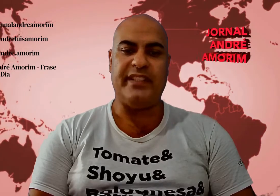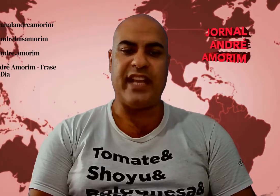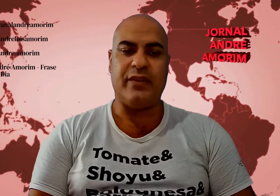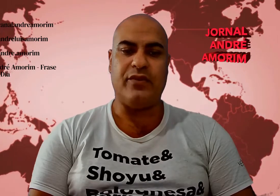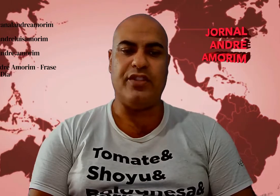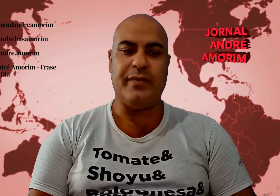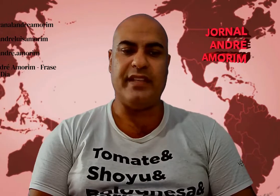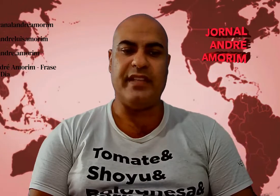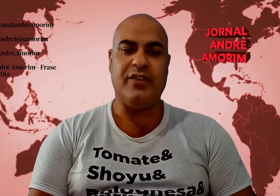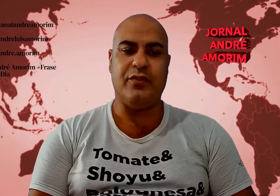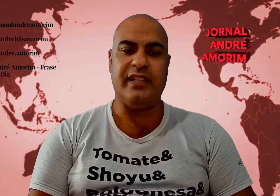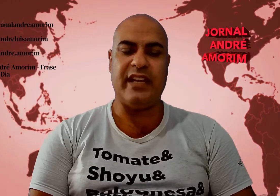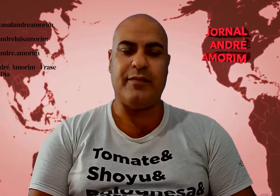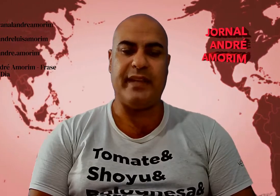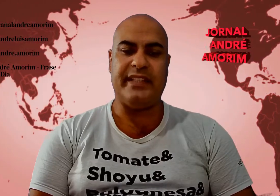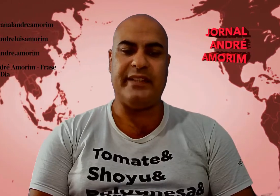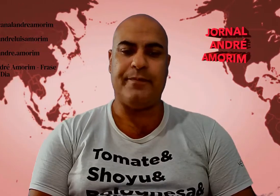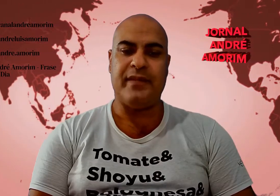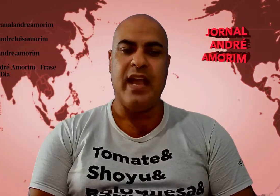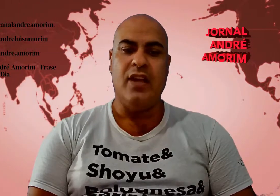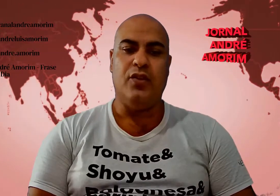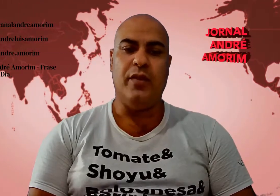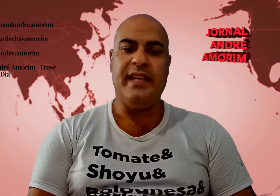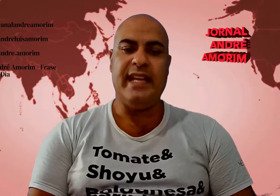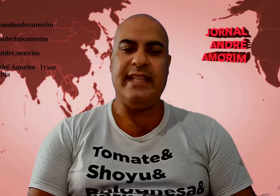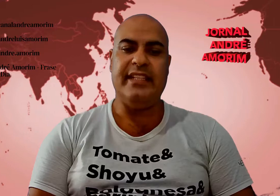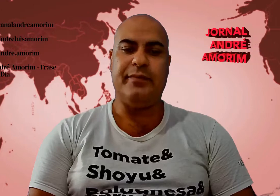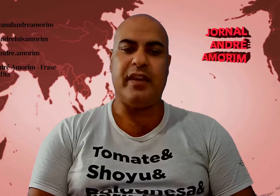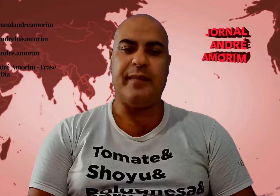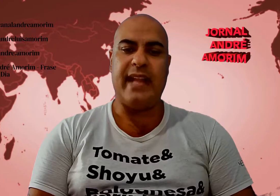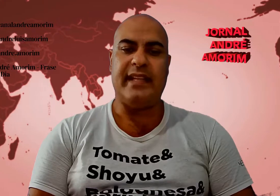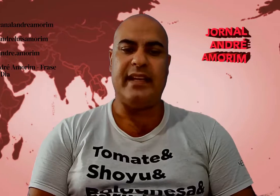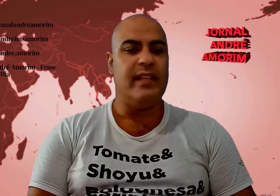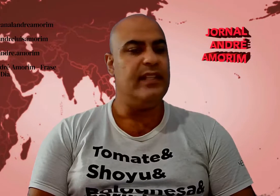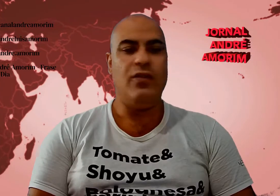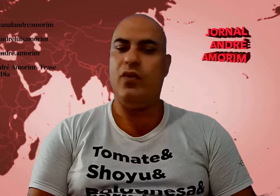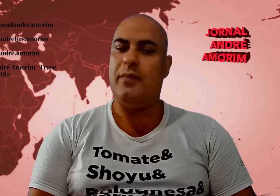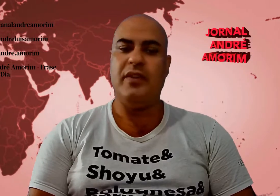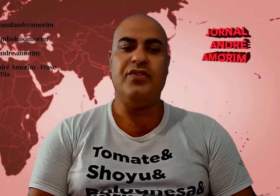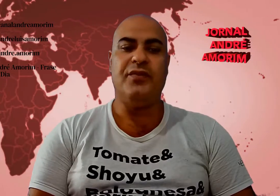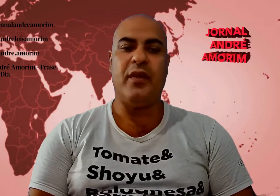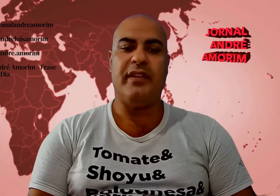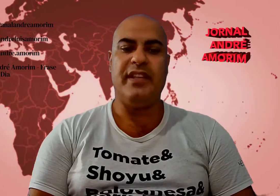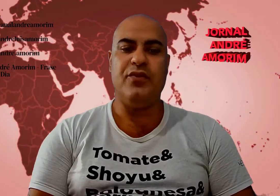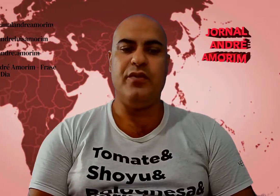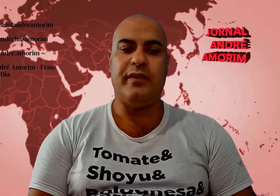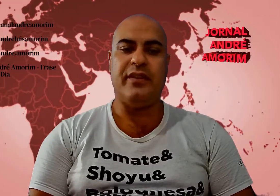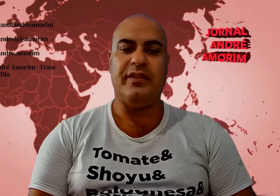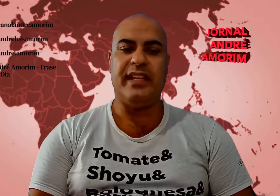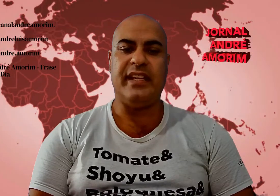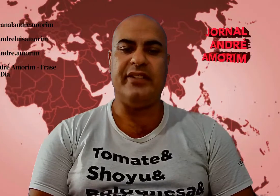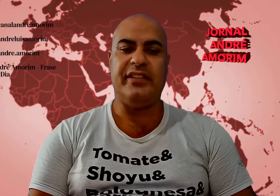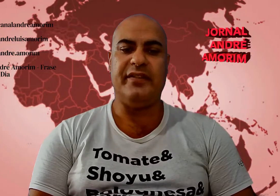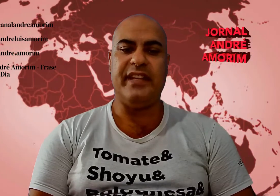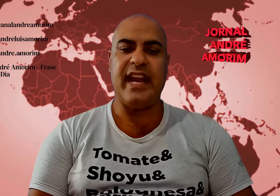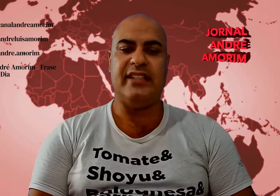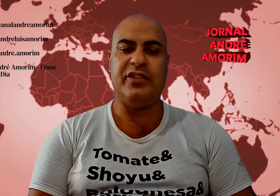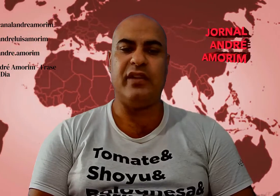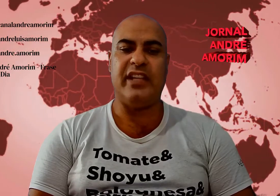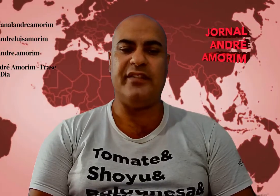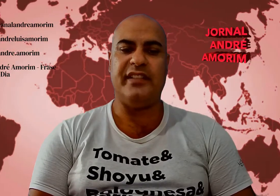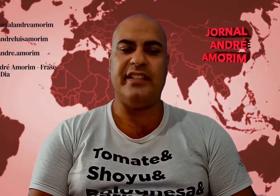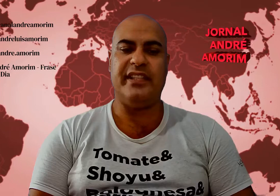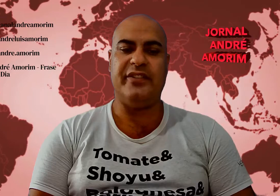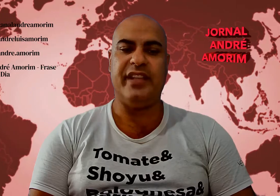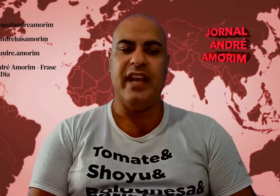informou a empresa de tecnologia americana em comunicado à imprensa. Dominion e Smartmatic não colaboram de forma nenhuma e não têm relações